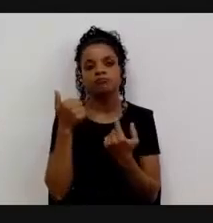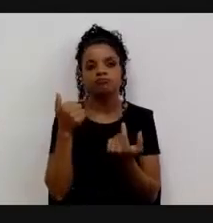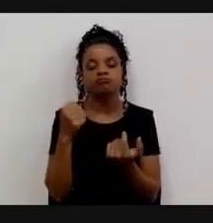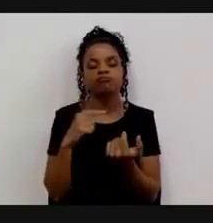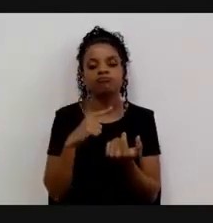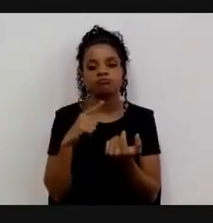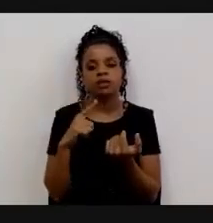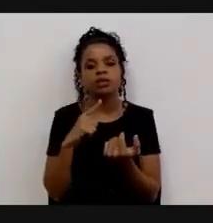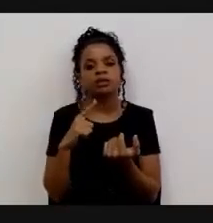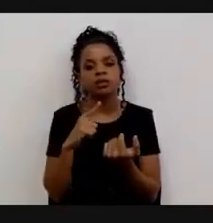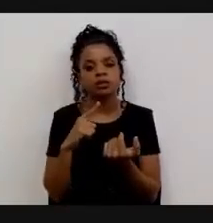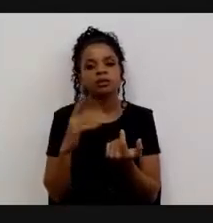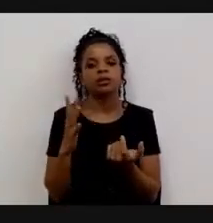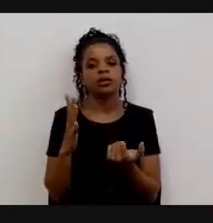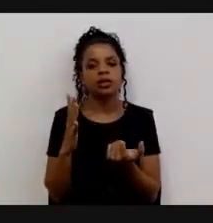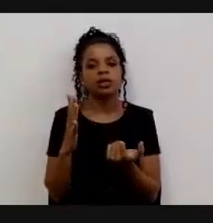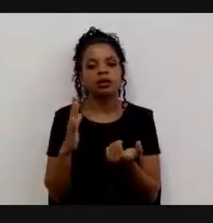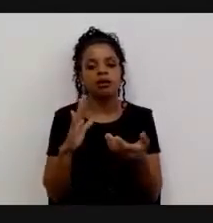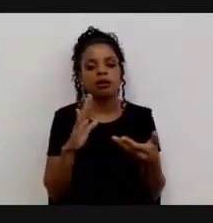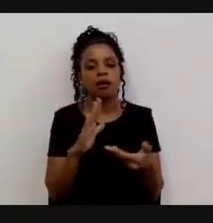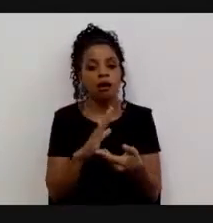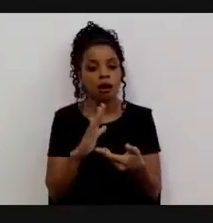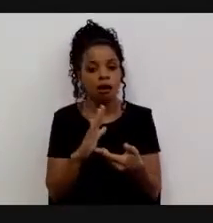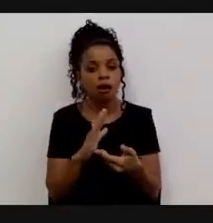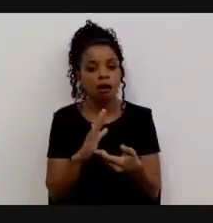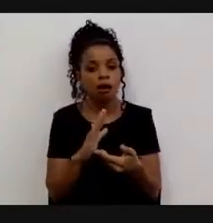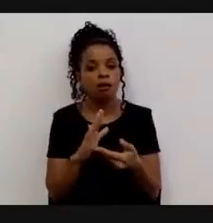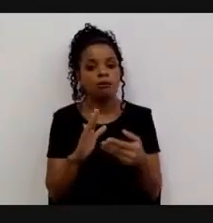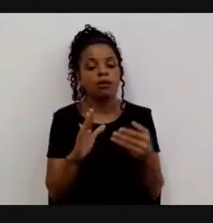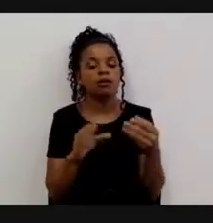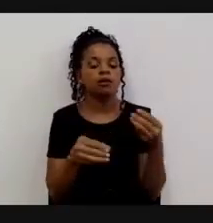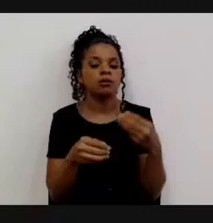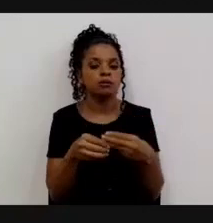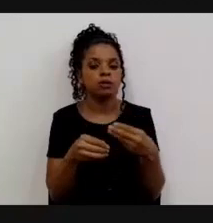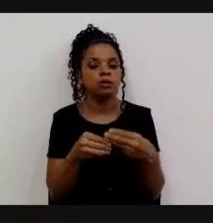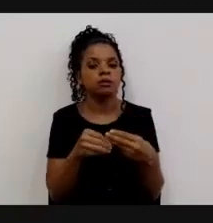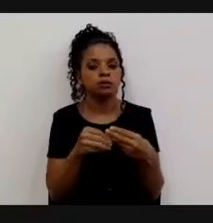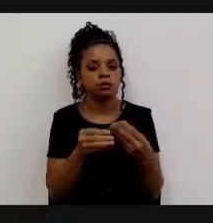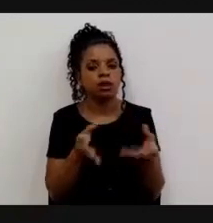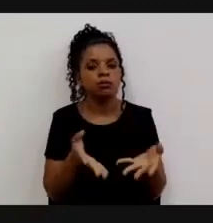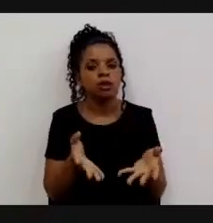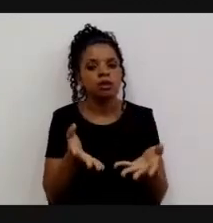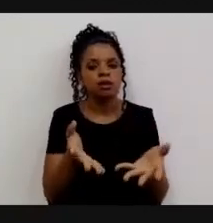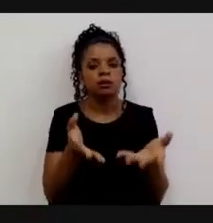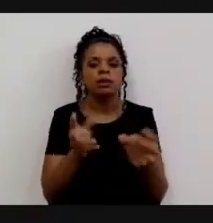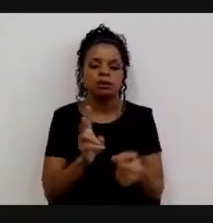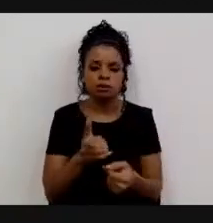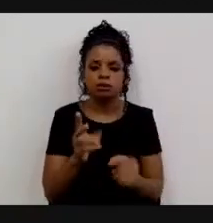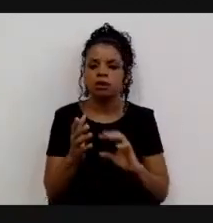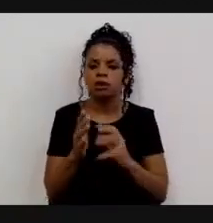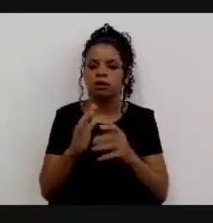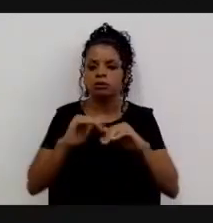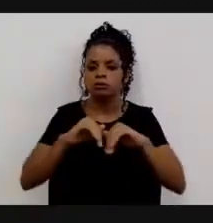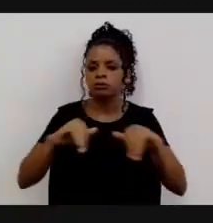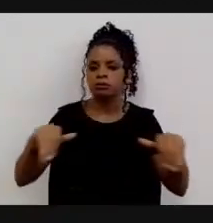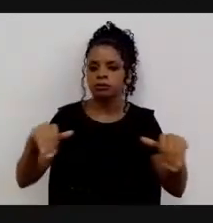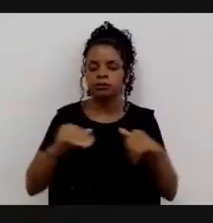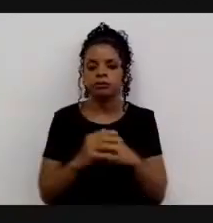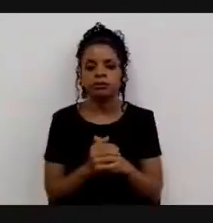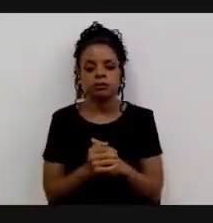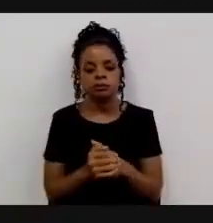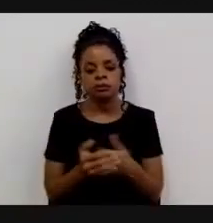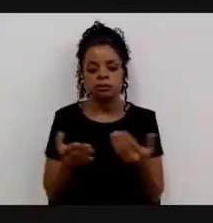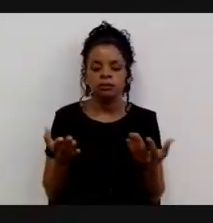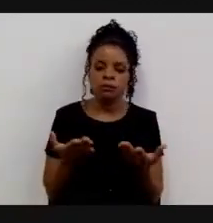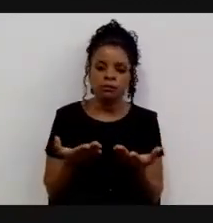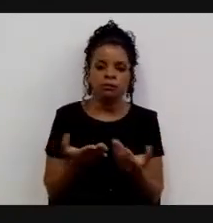realmente a Casa Legislativa tocar, fazer, para que seja apartidário, para que continue sendo apartidário. Hoje eu tomei a iniciativa, né?